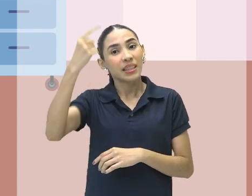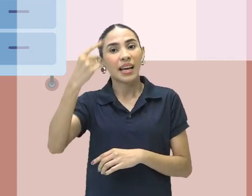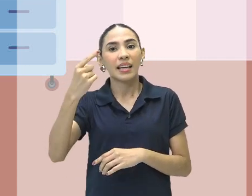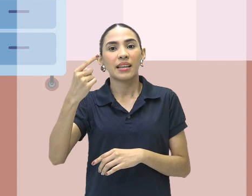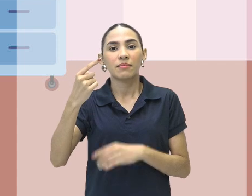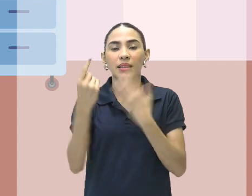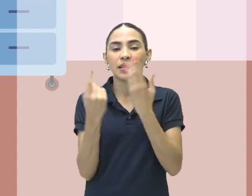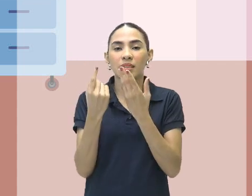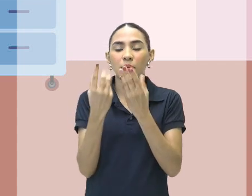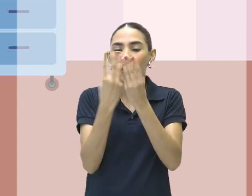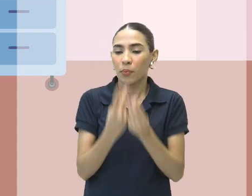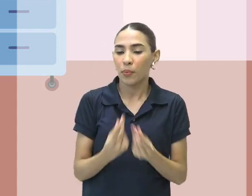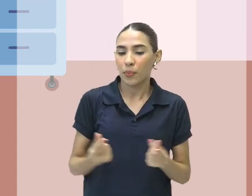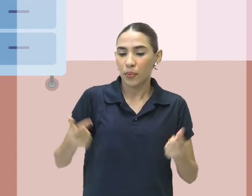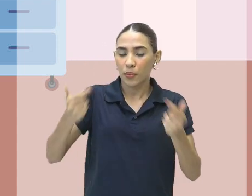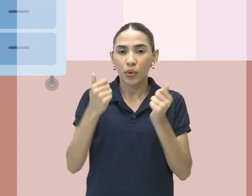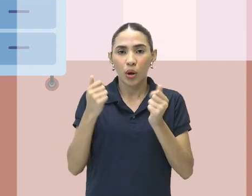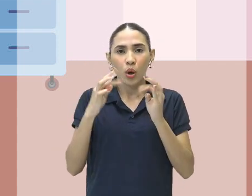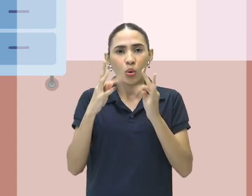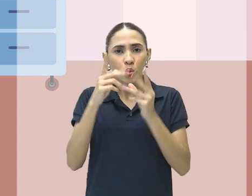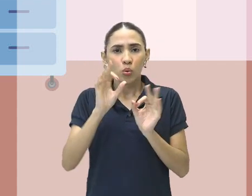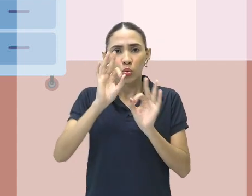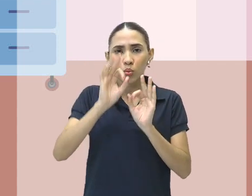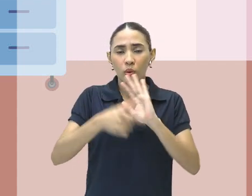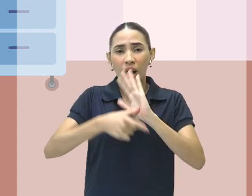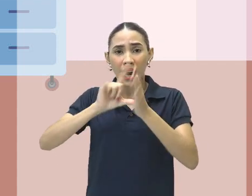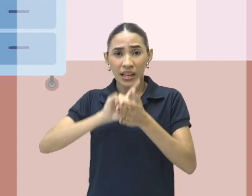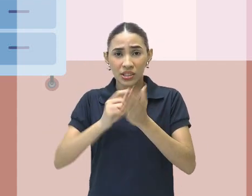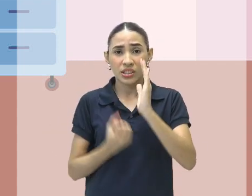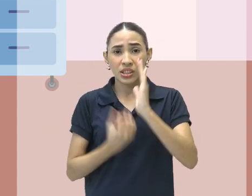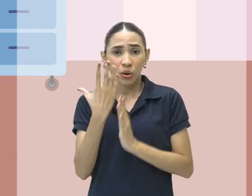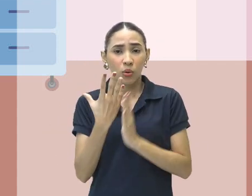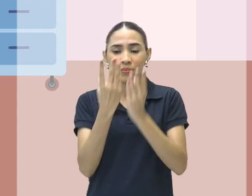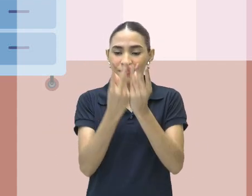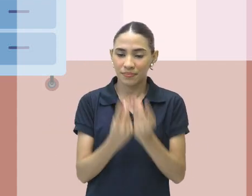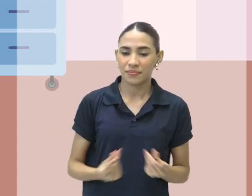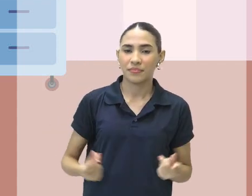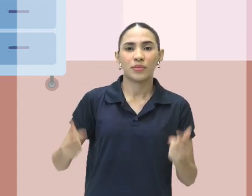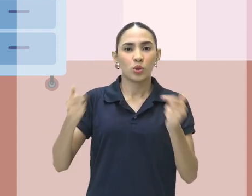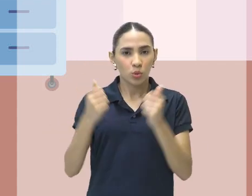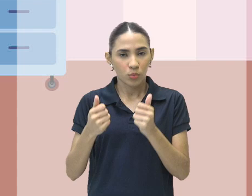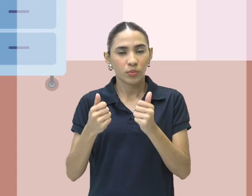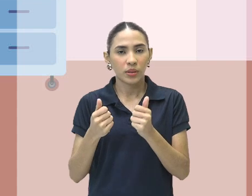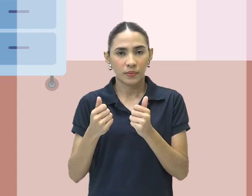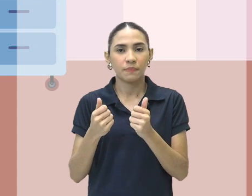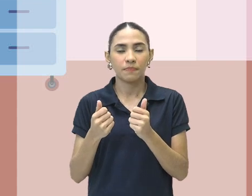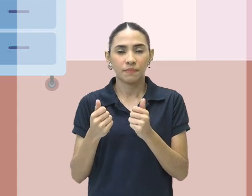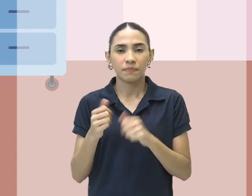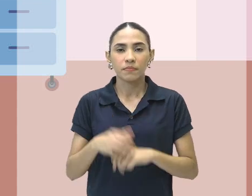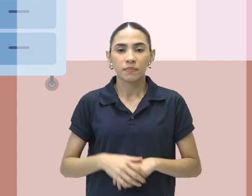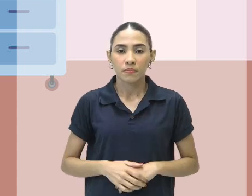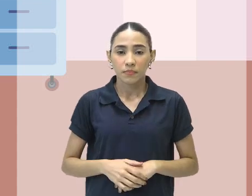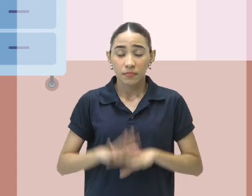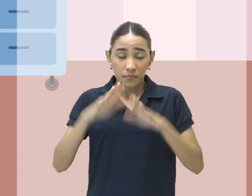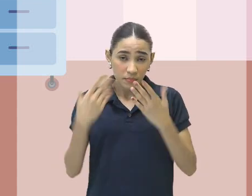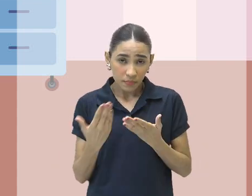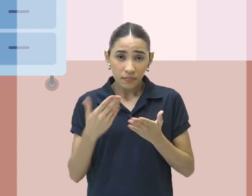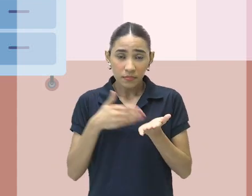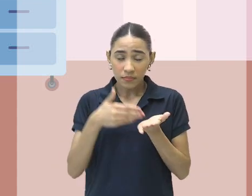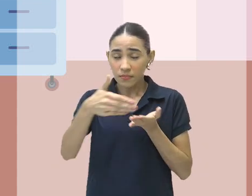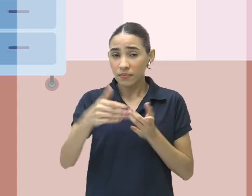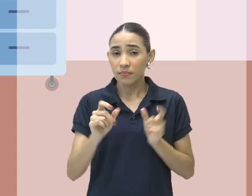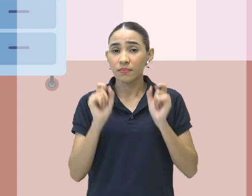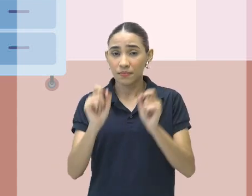desfazer todos os bens que tinha tecido e até destecer também, aí, desfazer o companheiro, né? A partir daí,